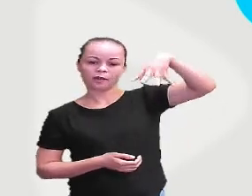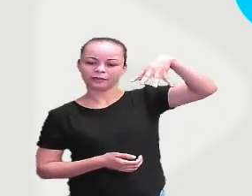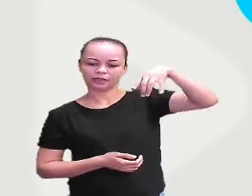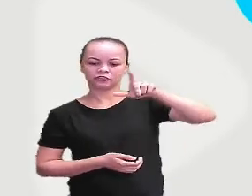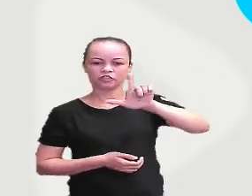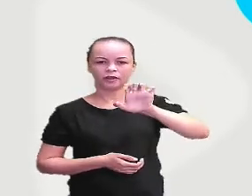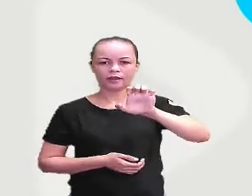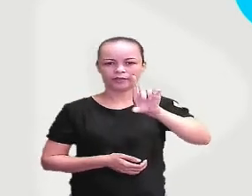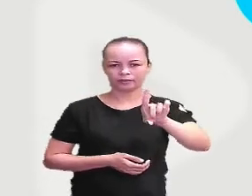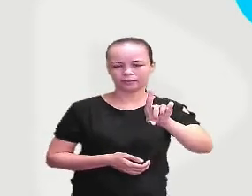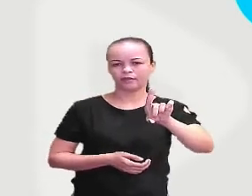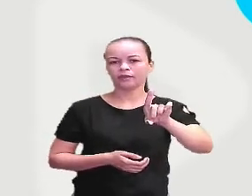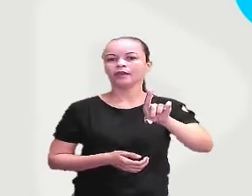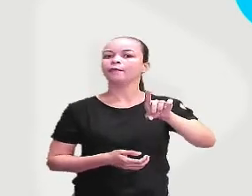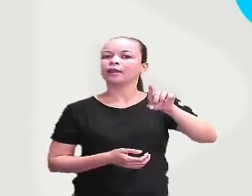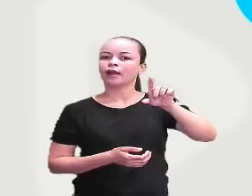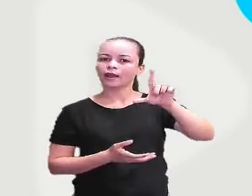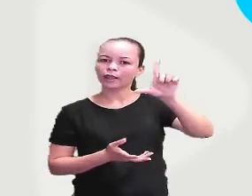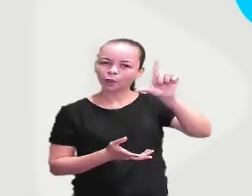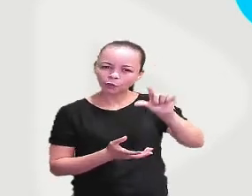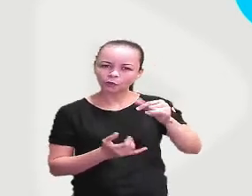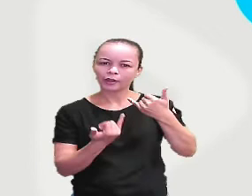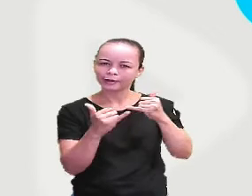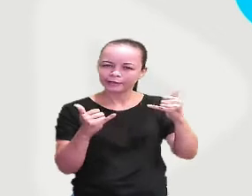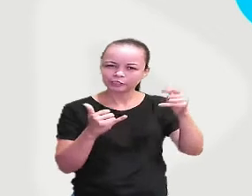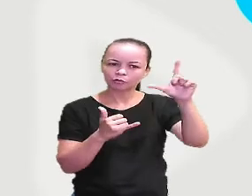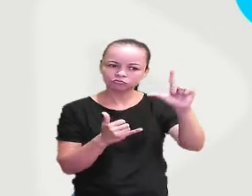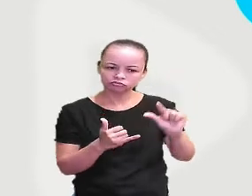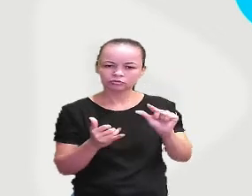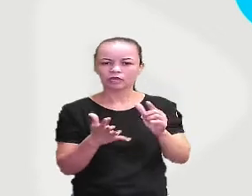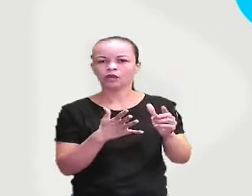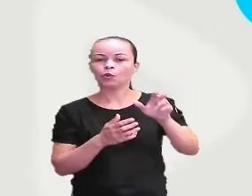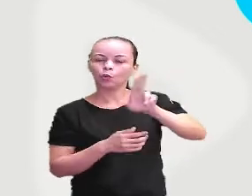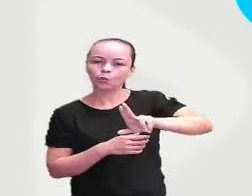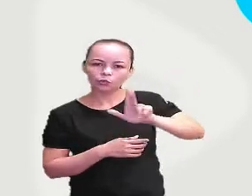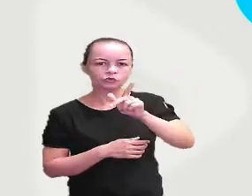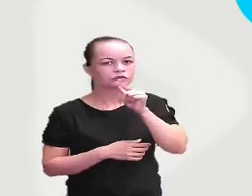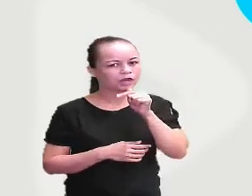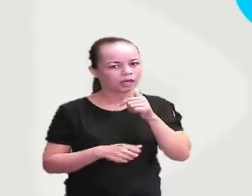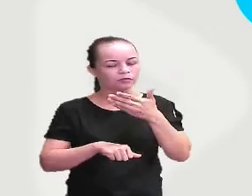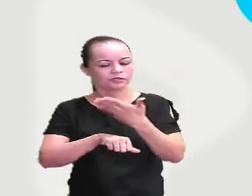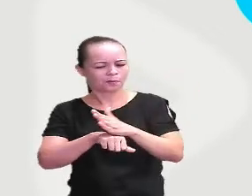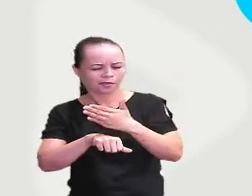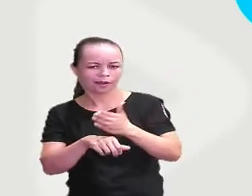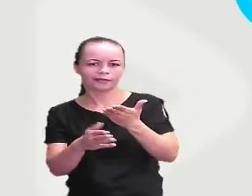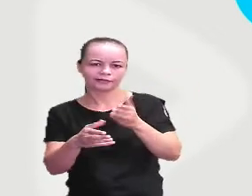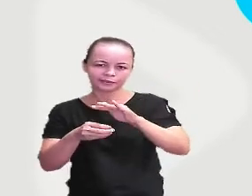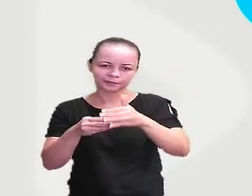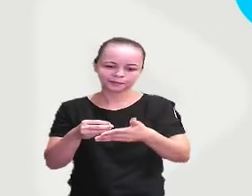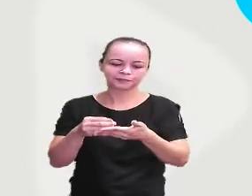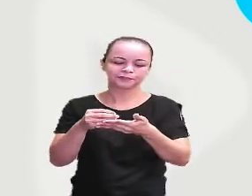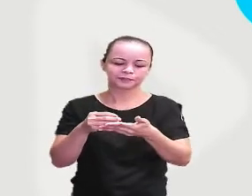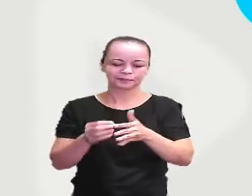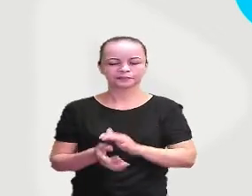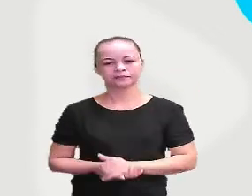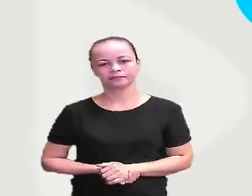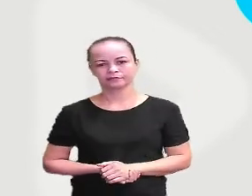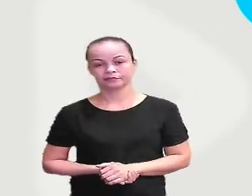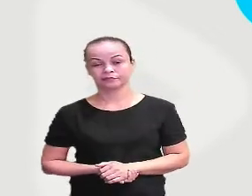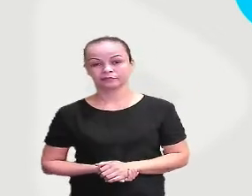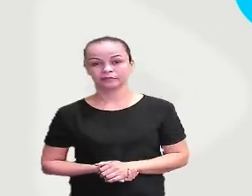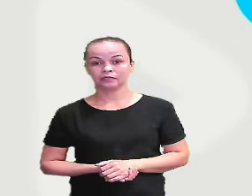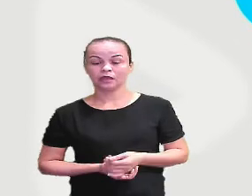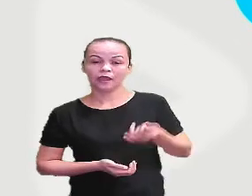poder economizar energia, economizar o uso da água. Isso são práticas sustentáveis. Você tem